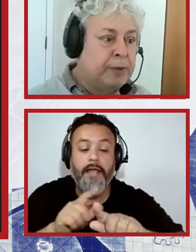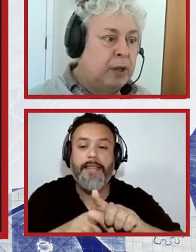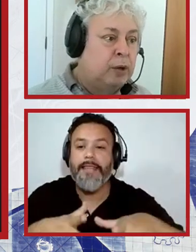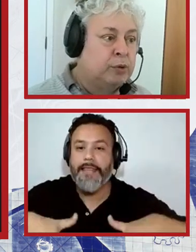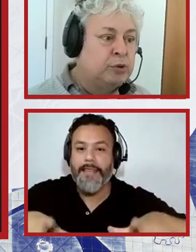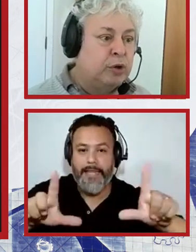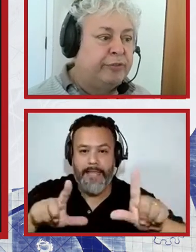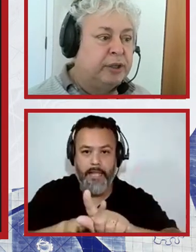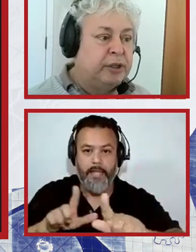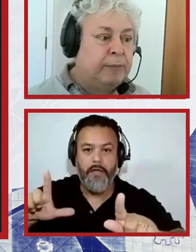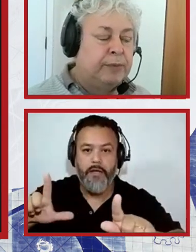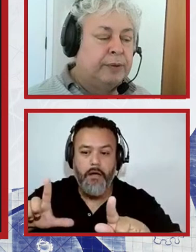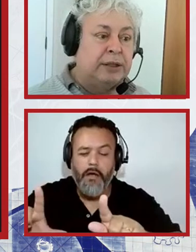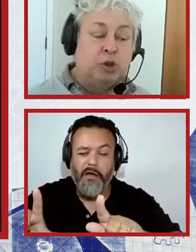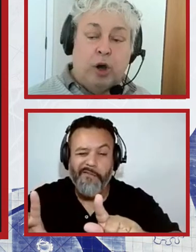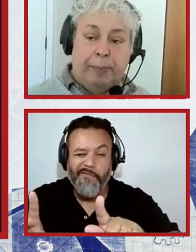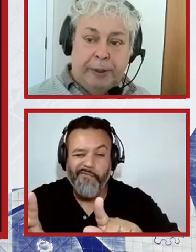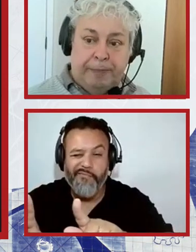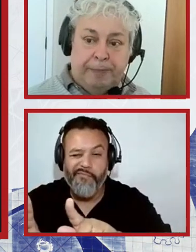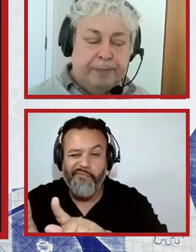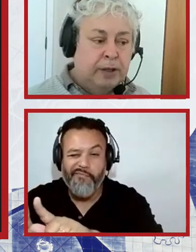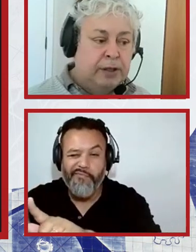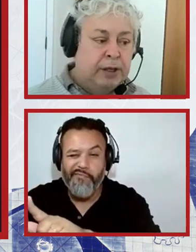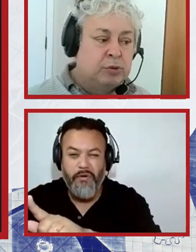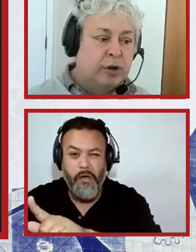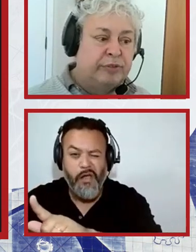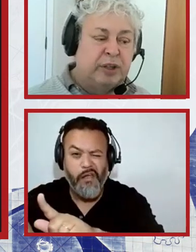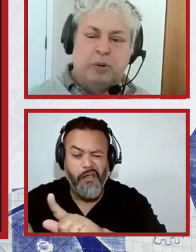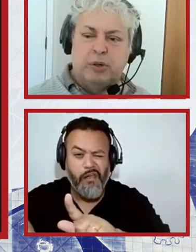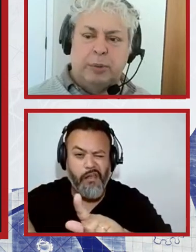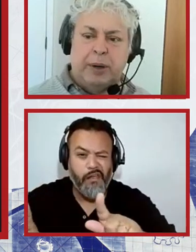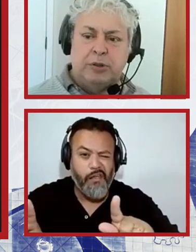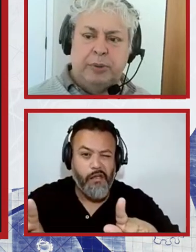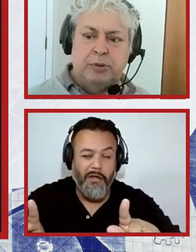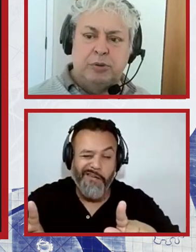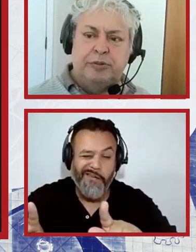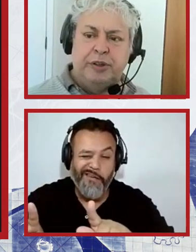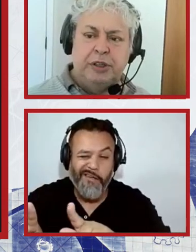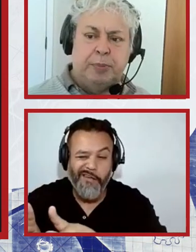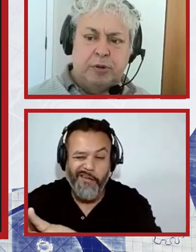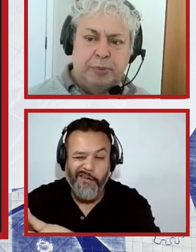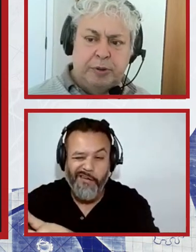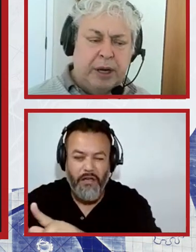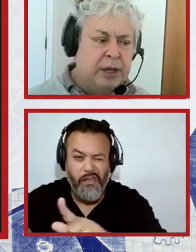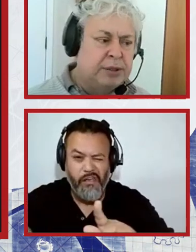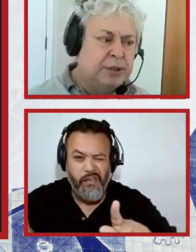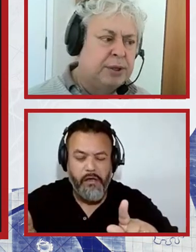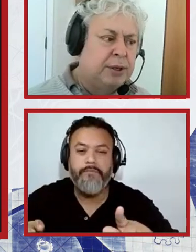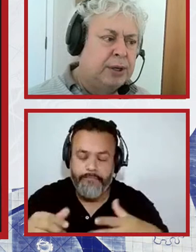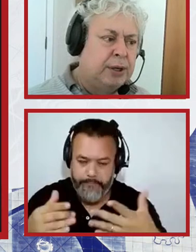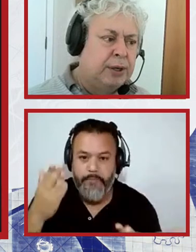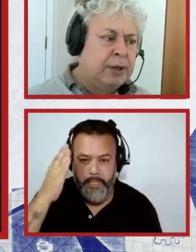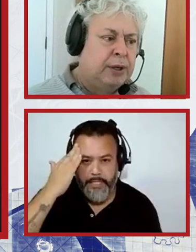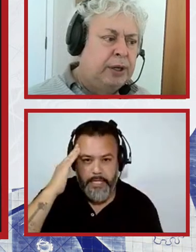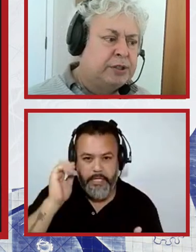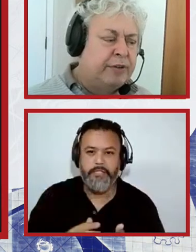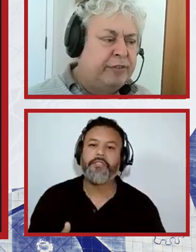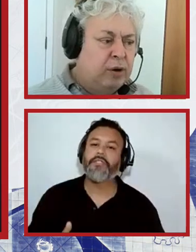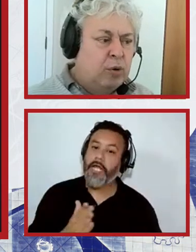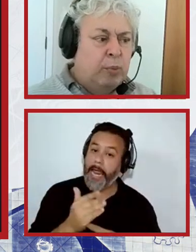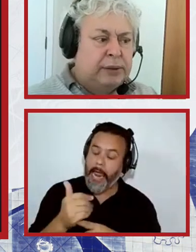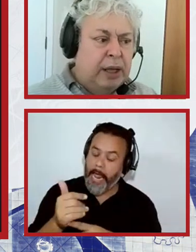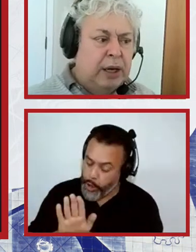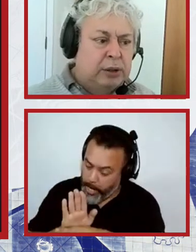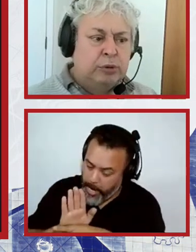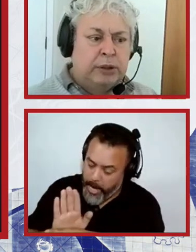Por exemplo, o software da Tobi, que é um software que custa mais ou menos uns 20 e poucos mil reais, né, e